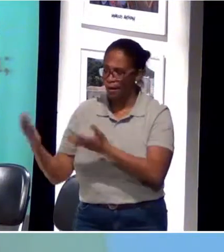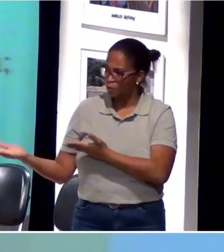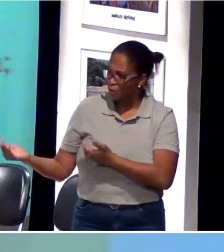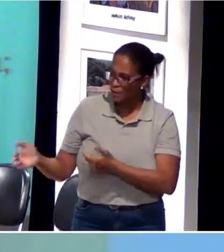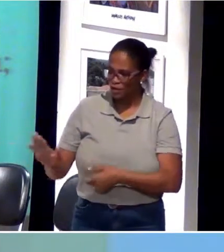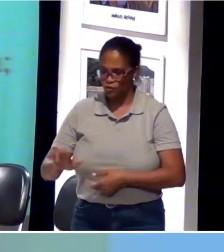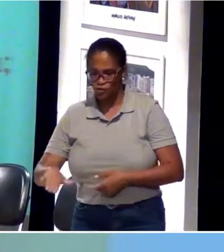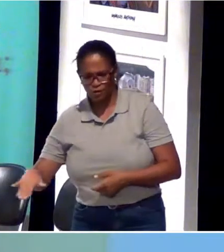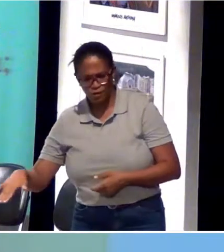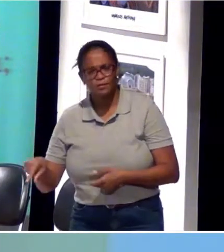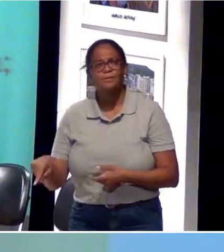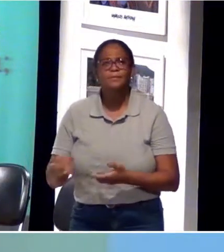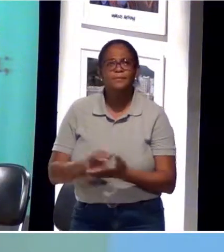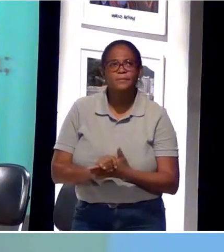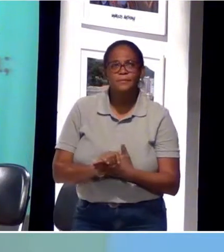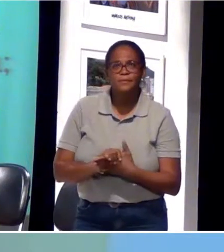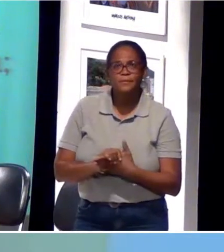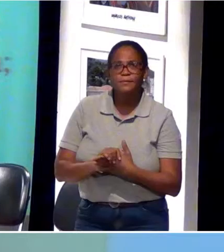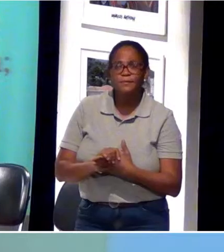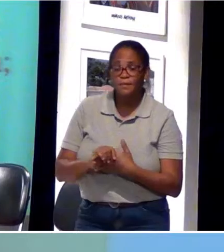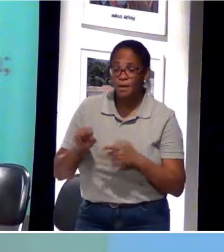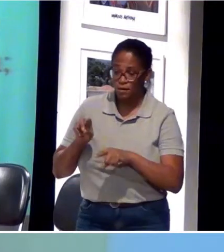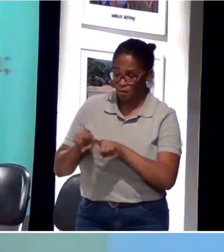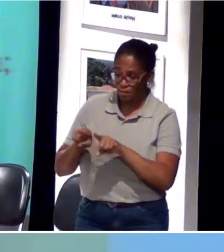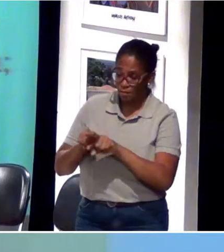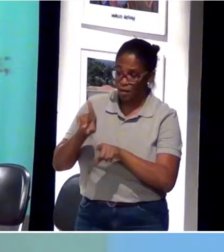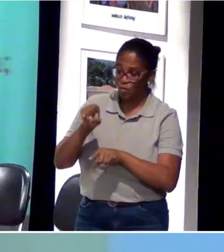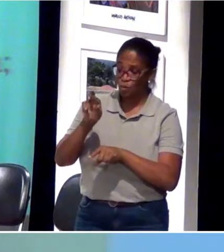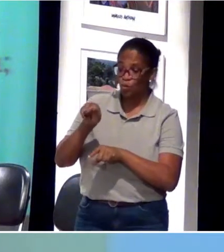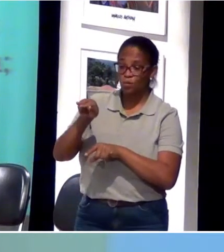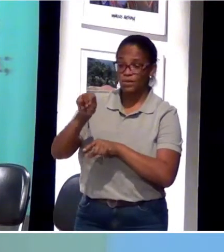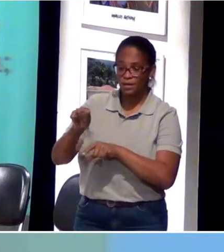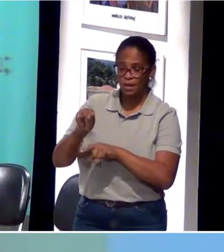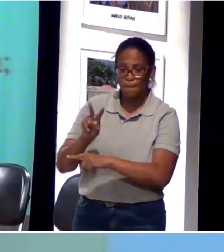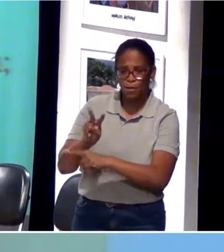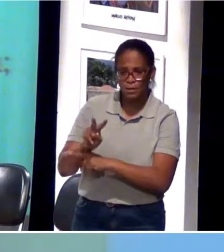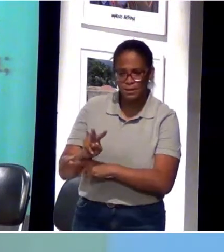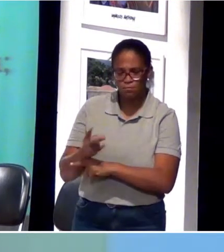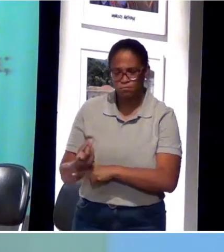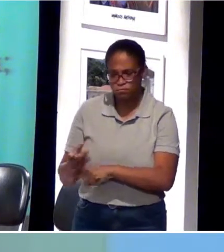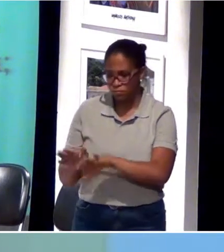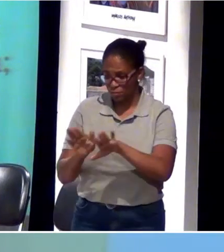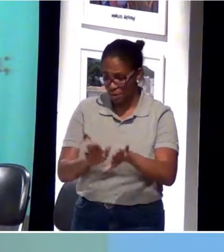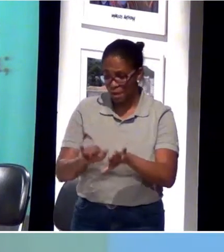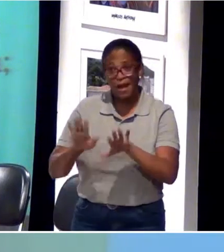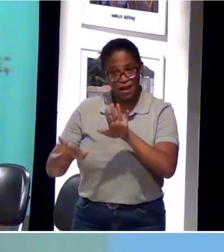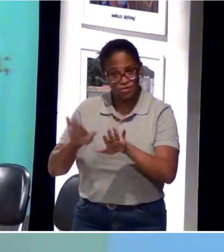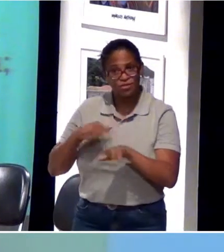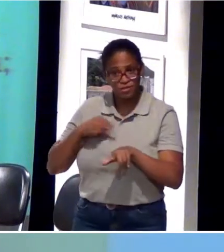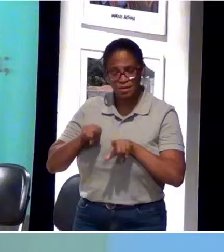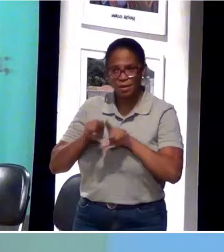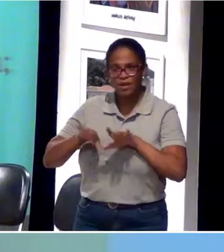criança, e da doutrina da proteção integral, o quanto que a gente não reproduz quando a gente criminaliza o